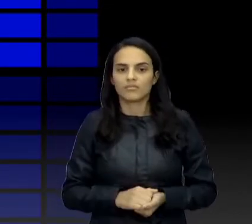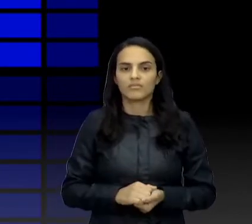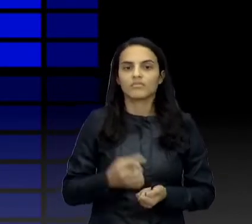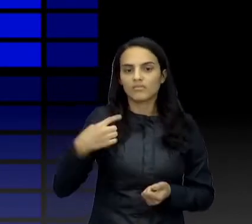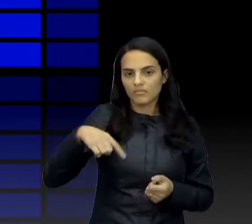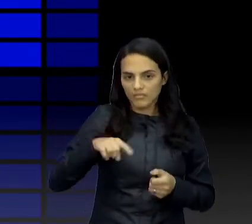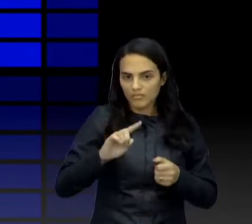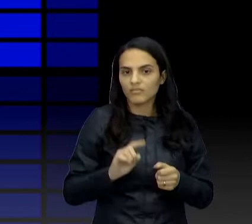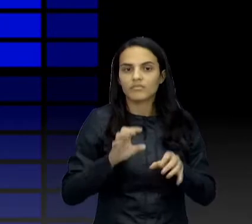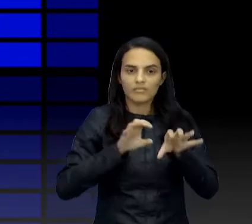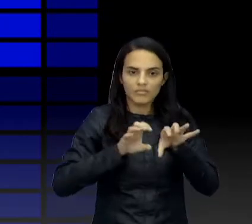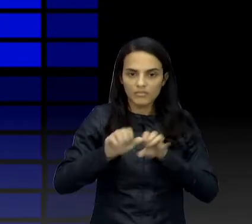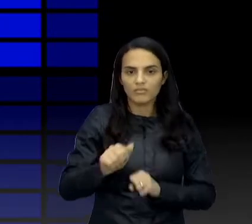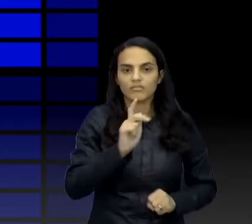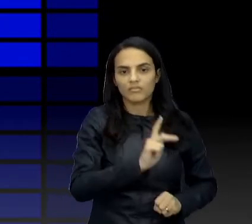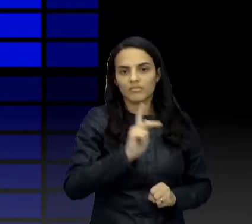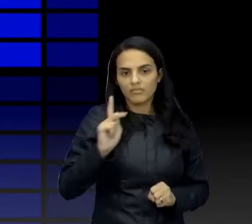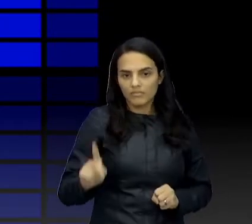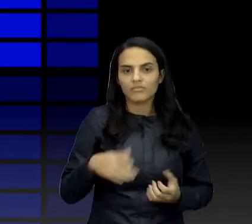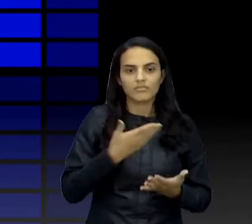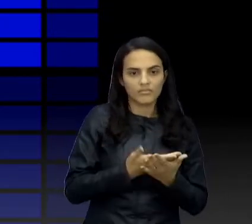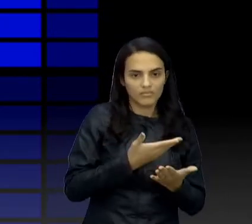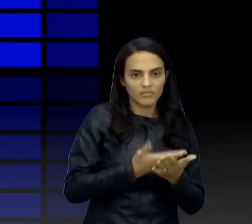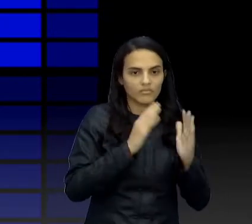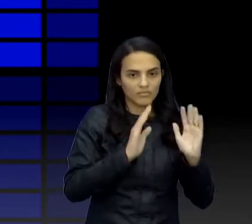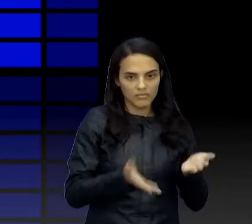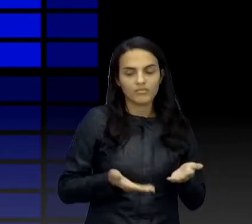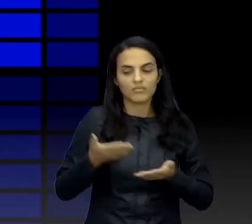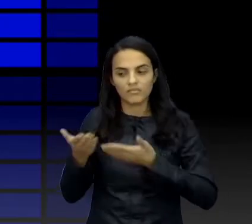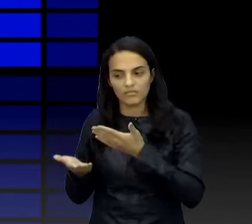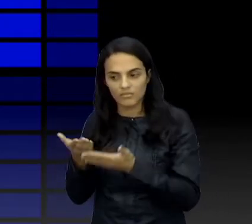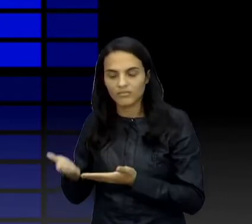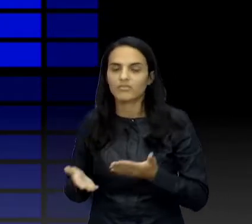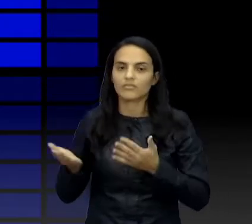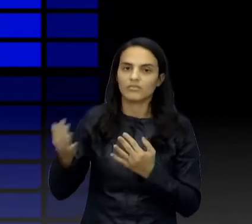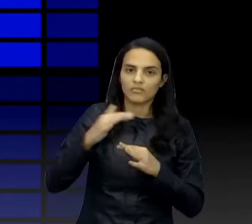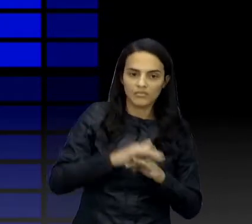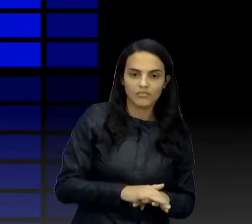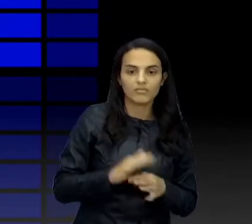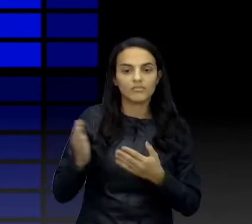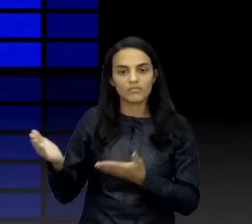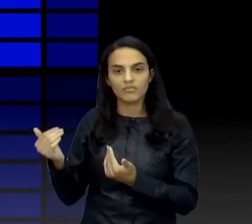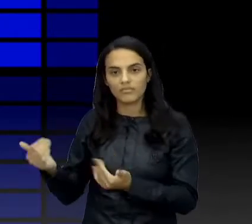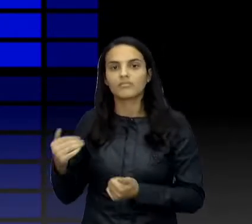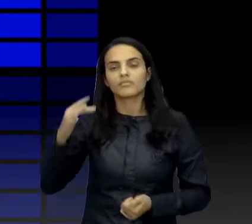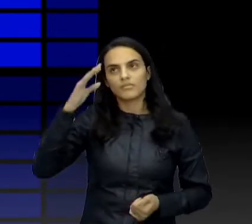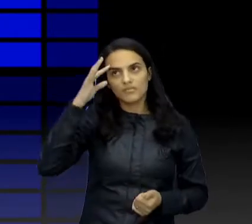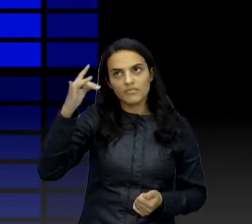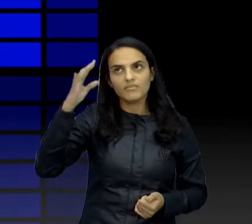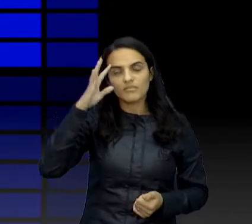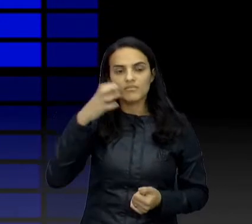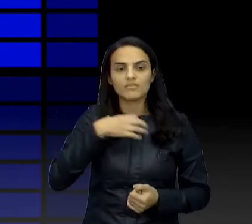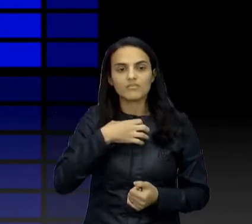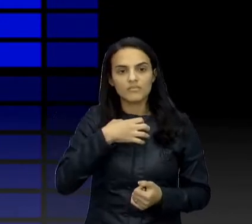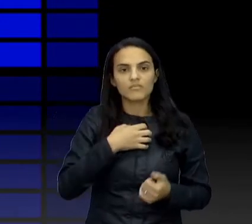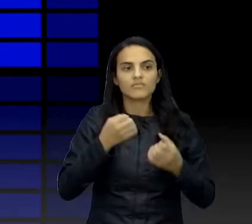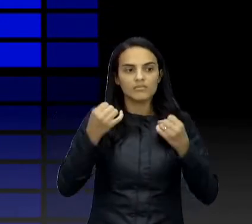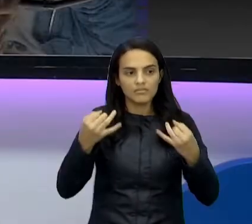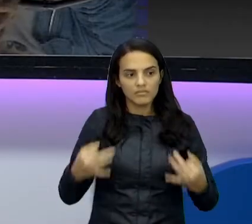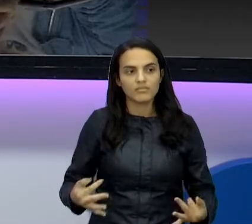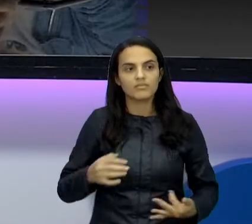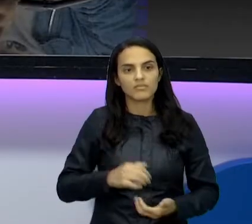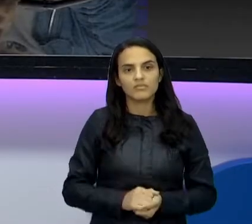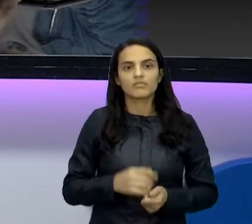professores, pessoas que teoricamente estudaram, né, para tratar, sim, e acolher esse jovem, repensar a forma de abordagem.